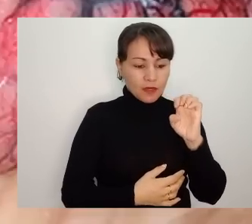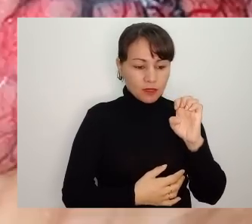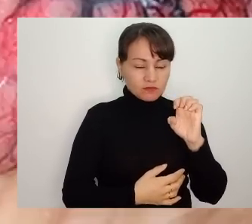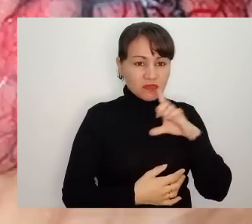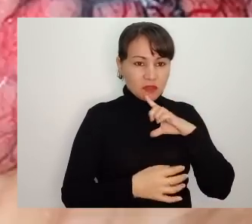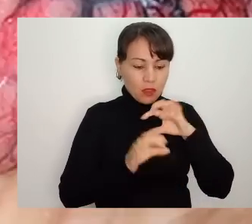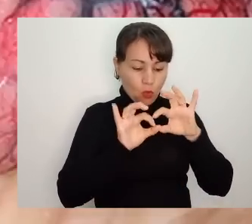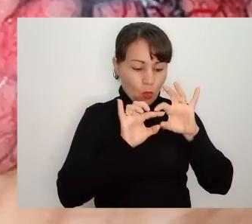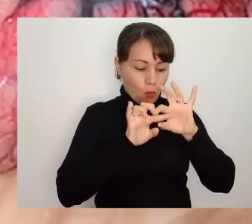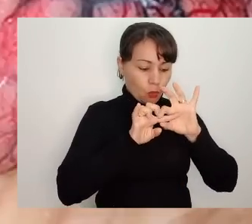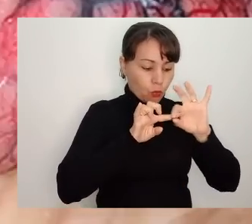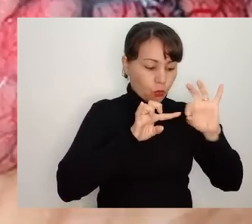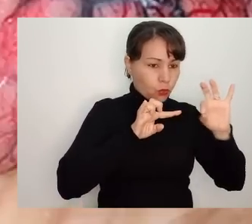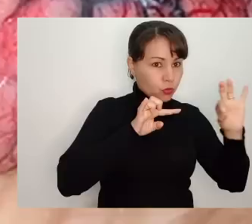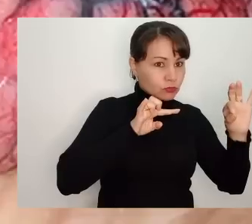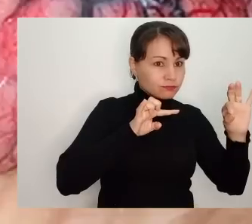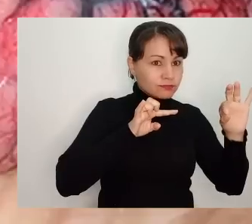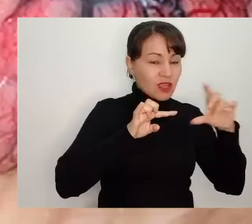fora tem uma capa